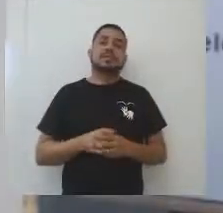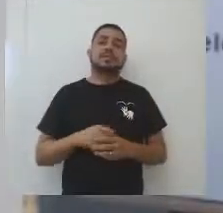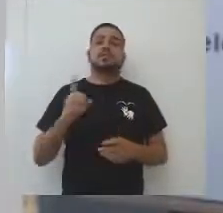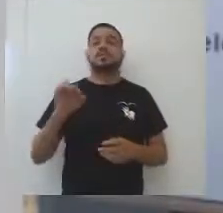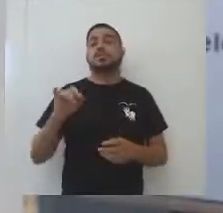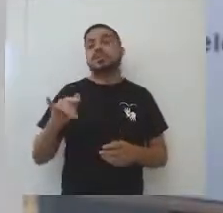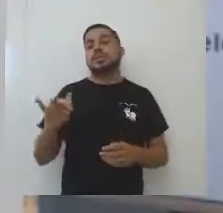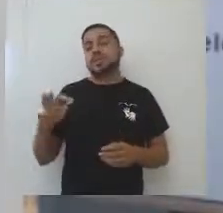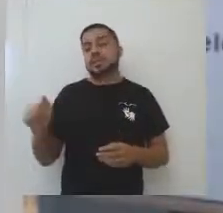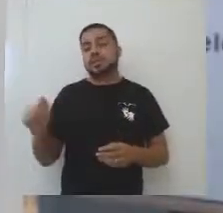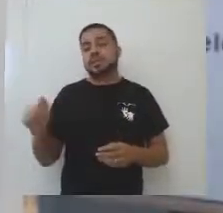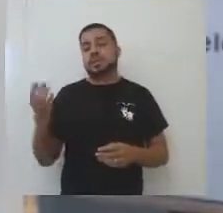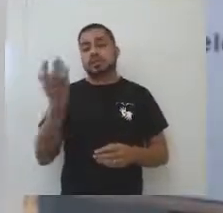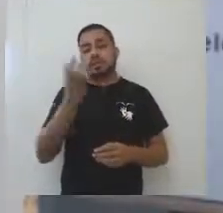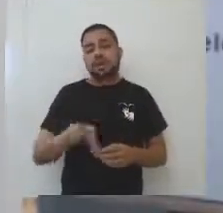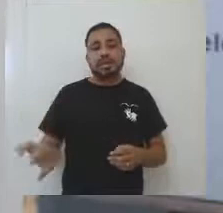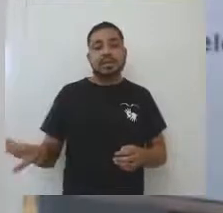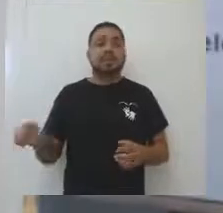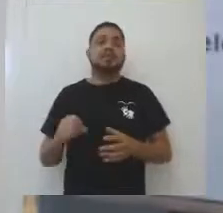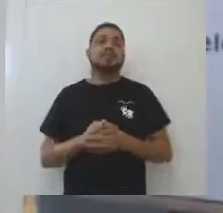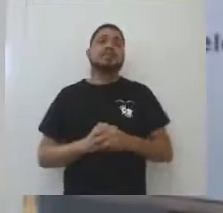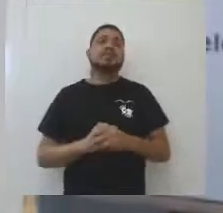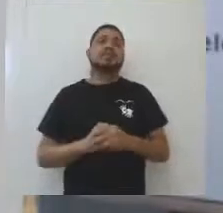dominância completa,